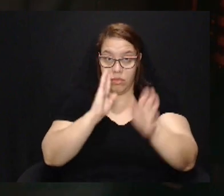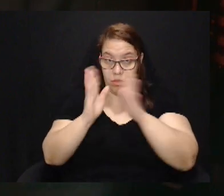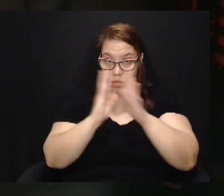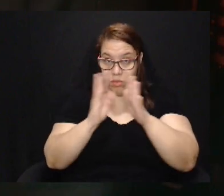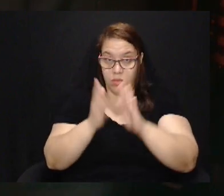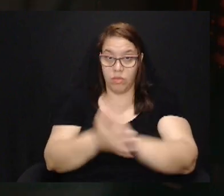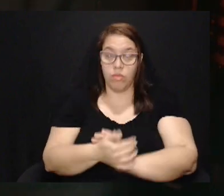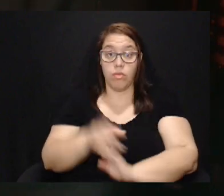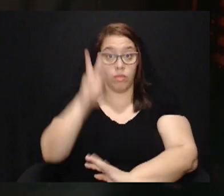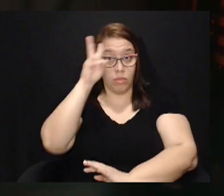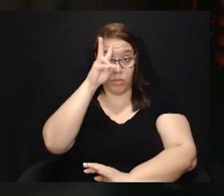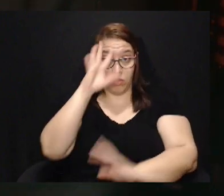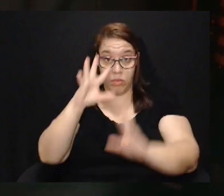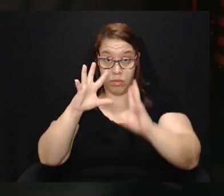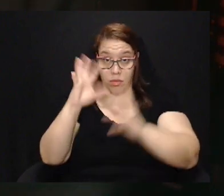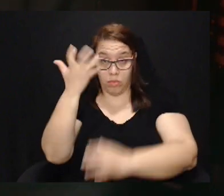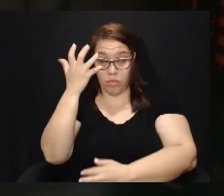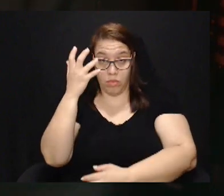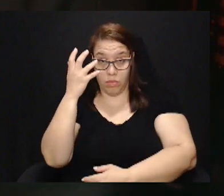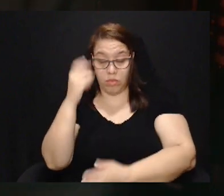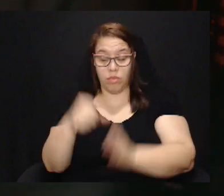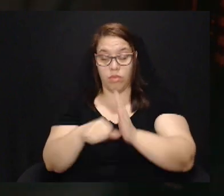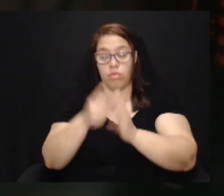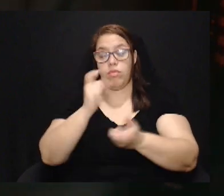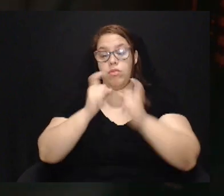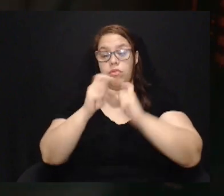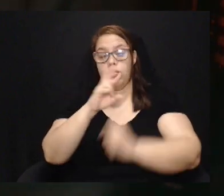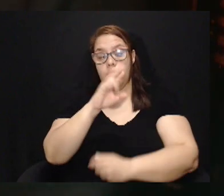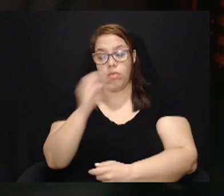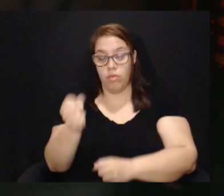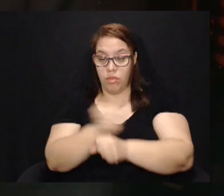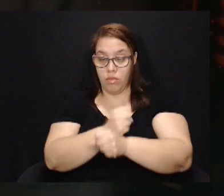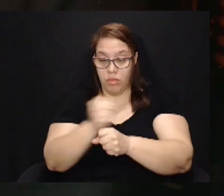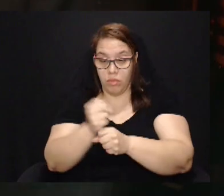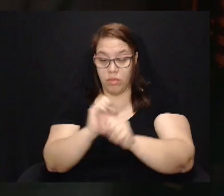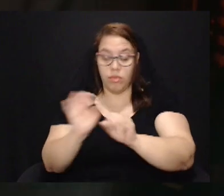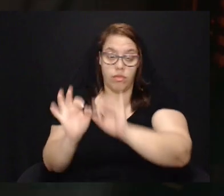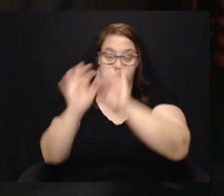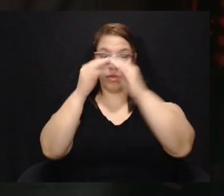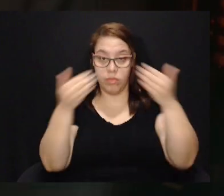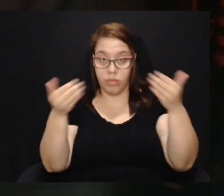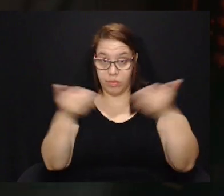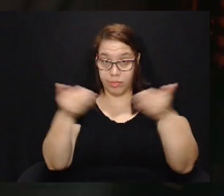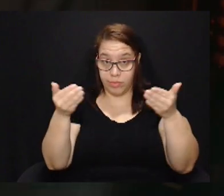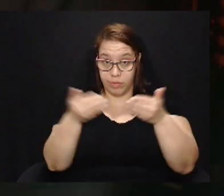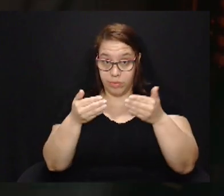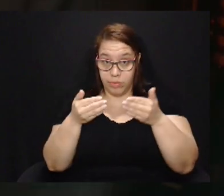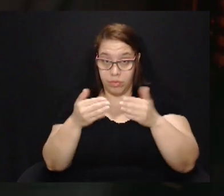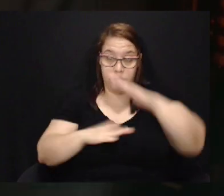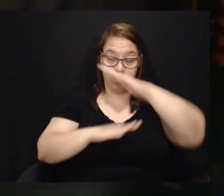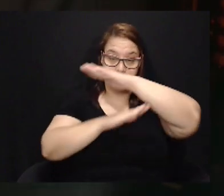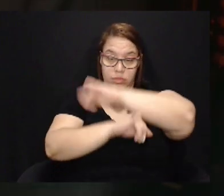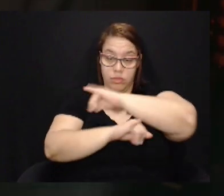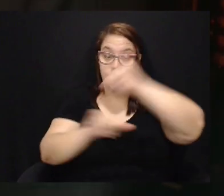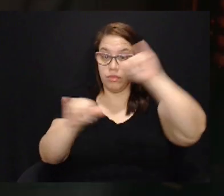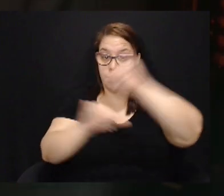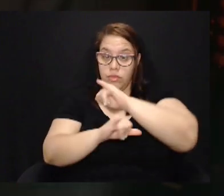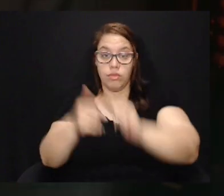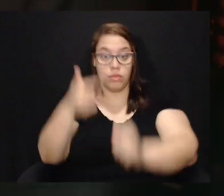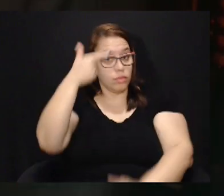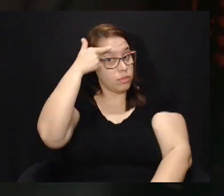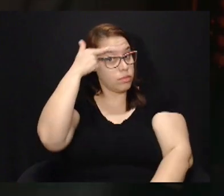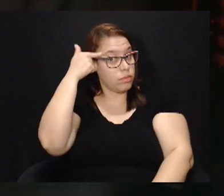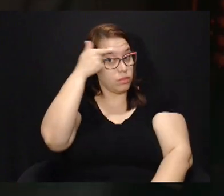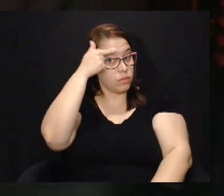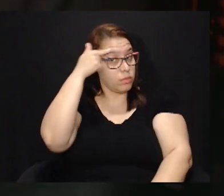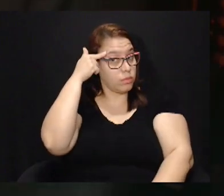tudo que aconteceu ontem na primeira reunião ordinária do ano, você confere hoje no Câmara Notícia com Gabriel Castro. Vamos